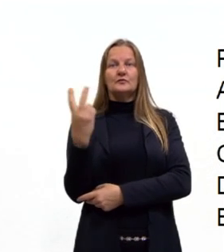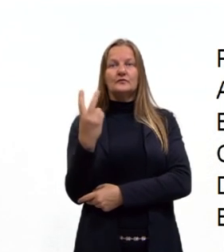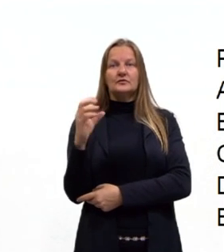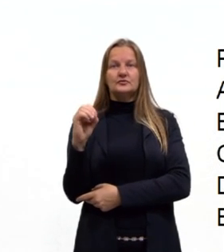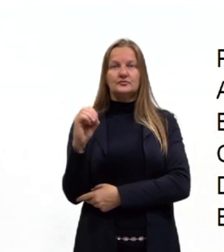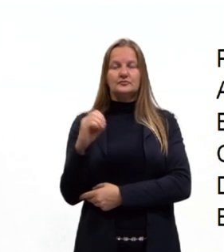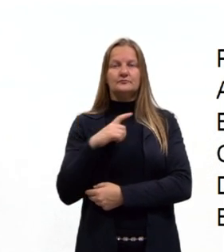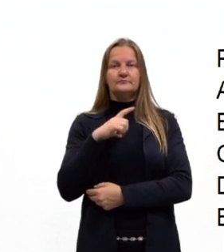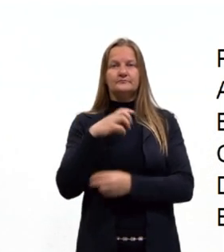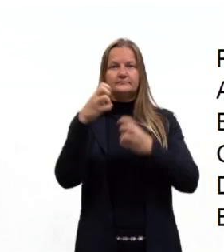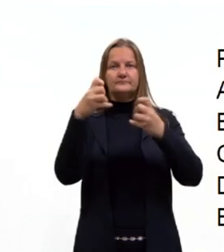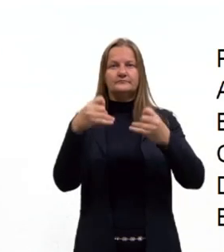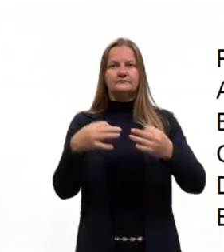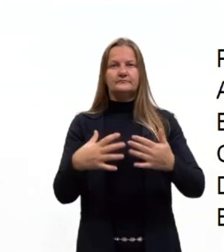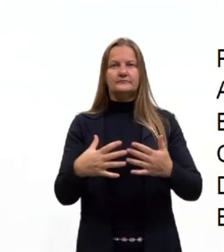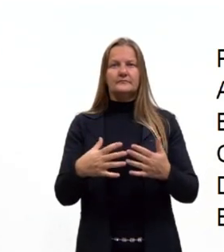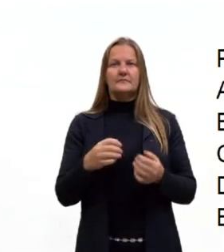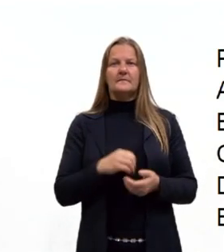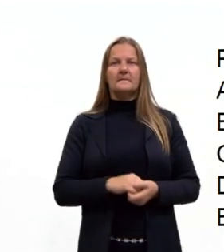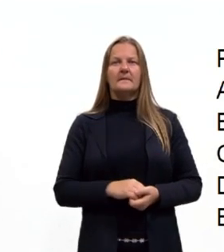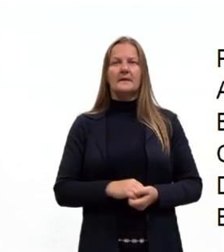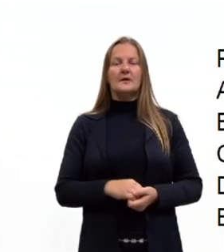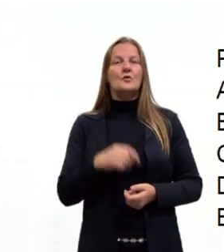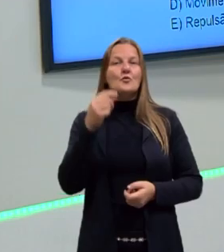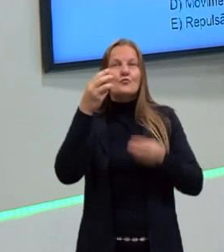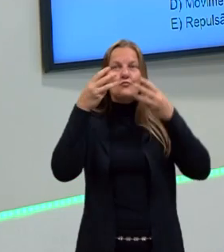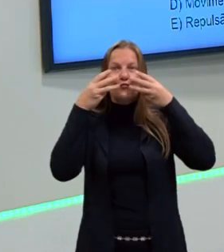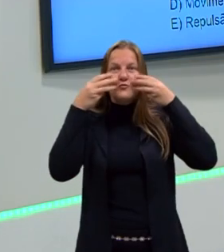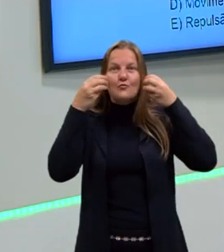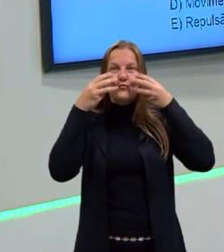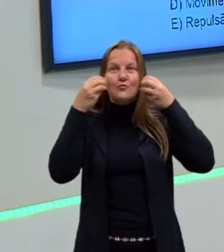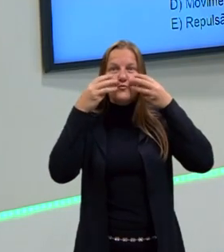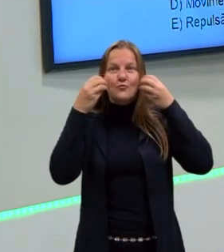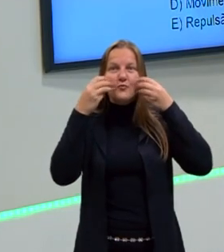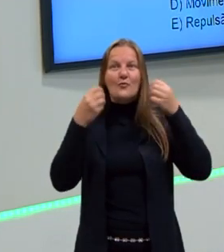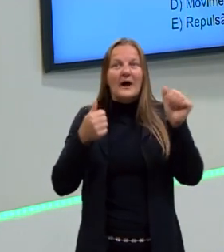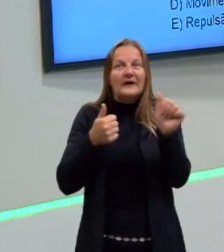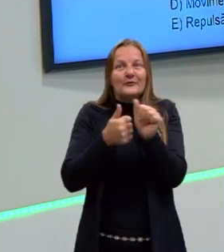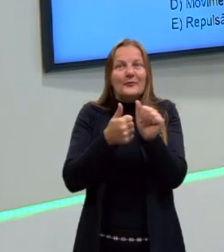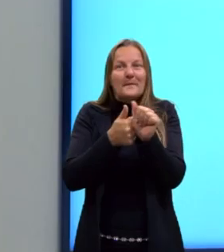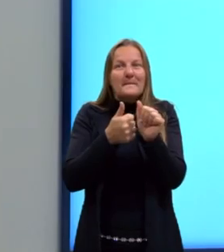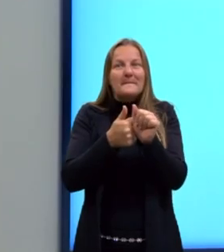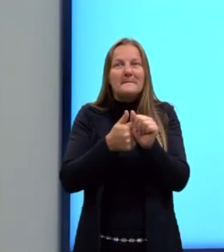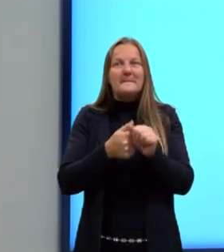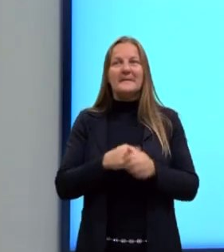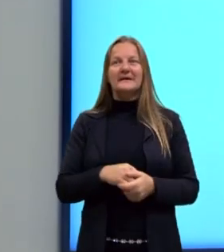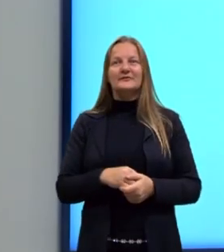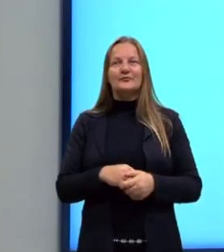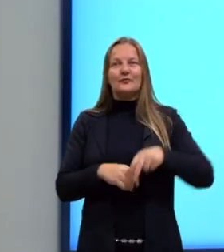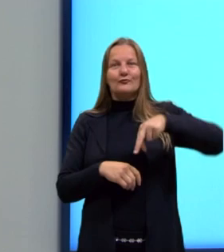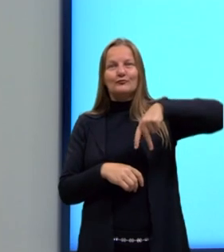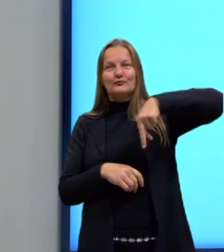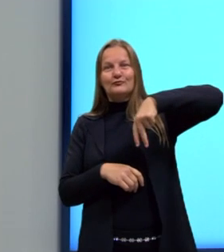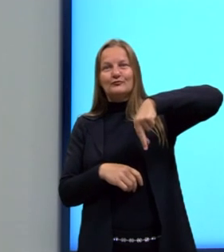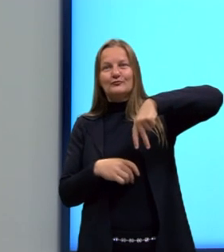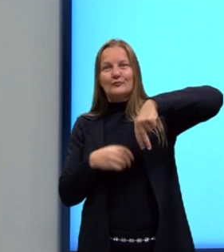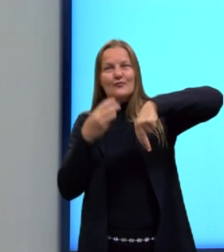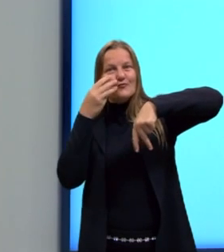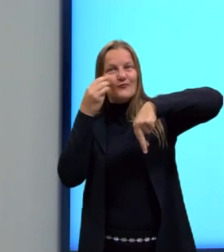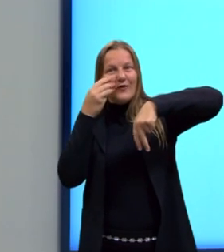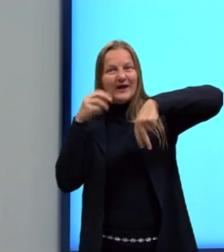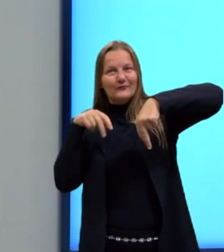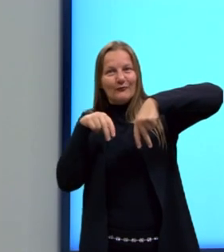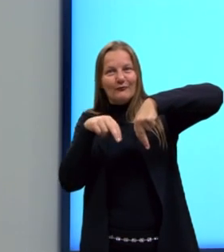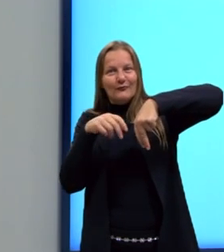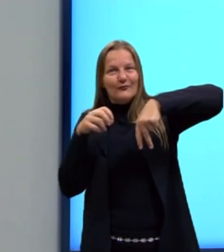conceitual sobre esse assunto hoje a gente tem um gato né ele tá chegando próximo aqui das das pernas do seu dono e ele